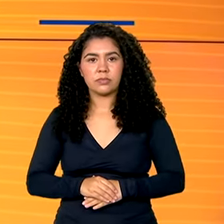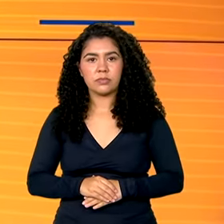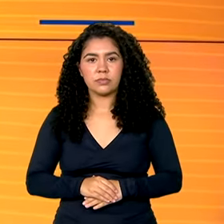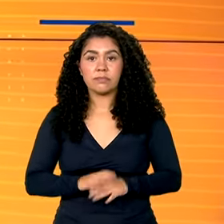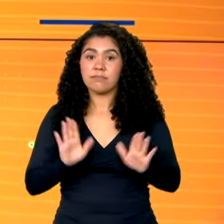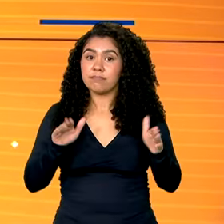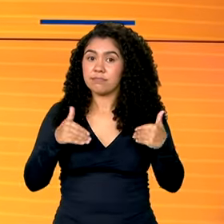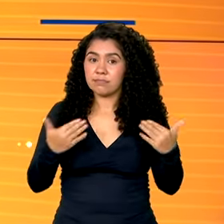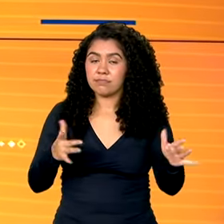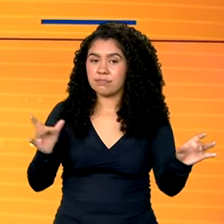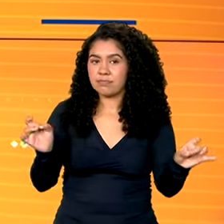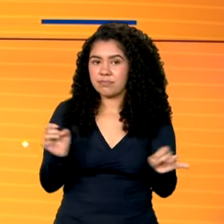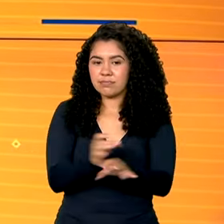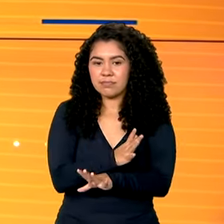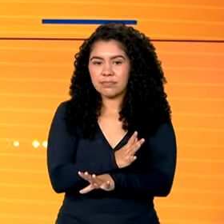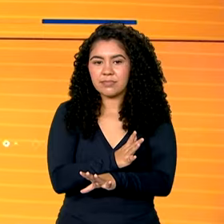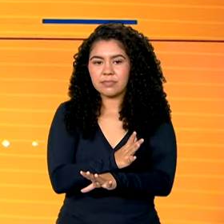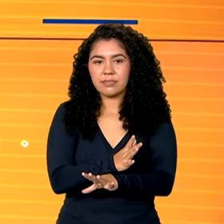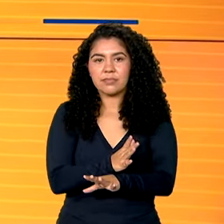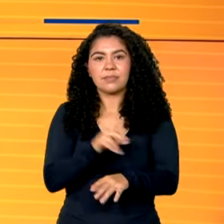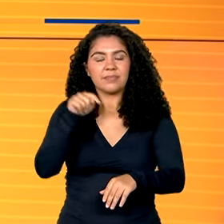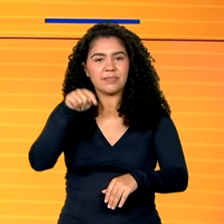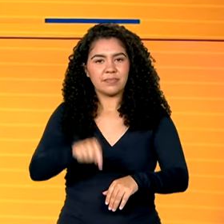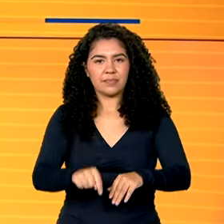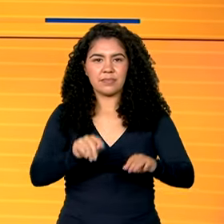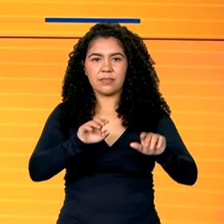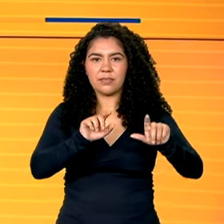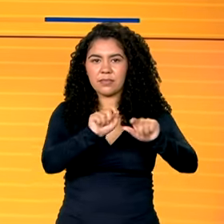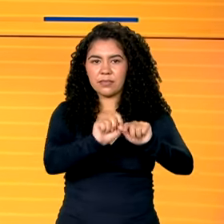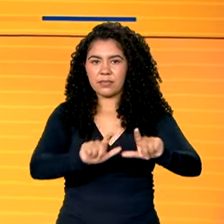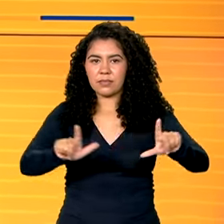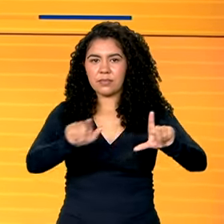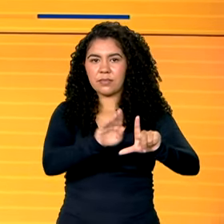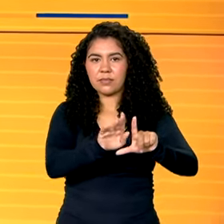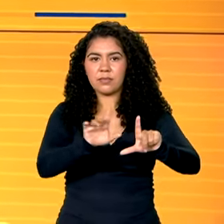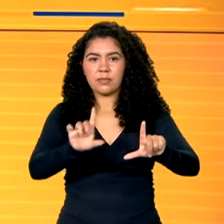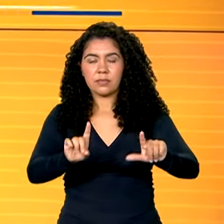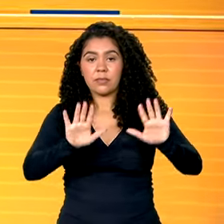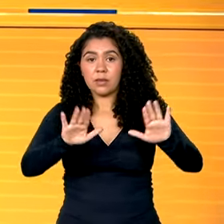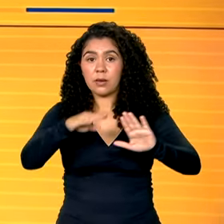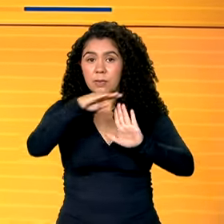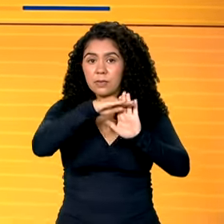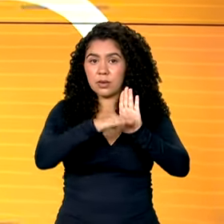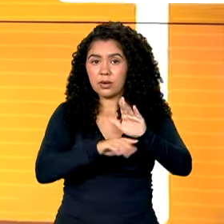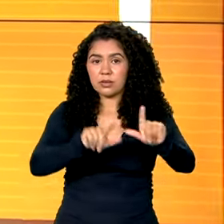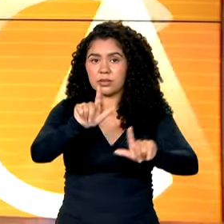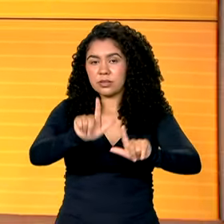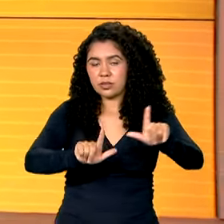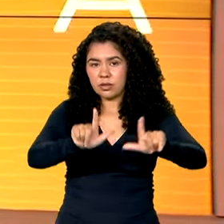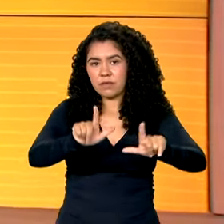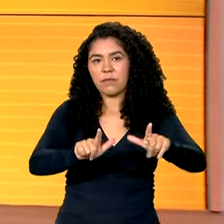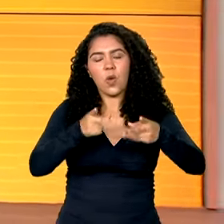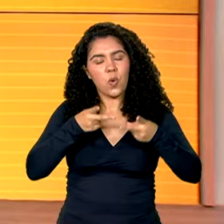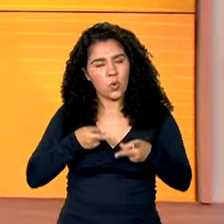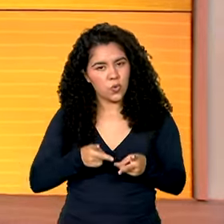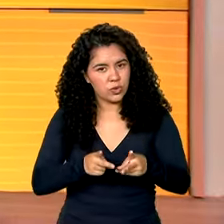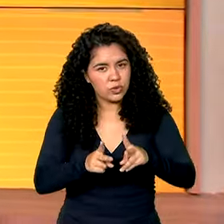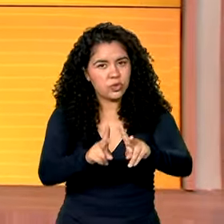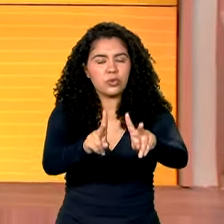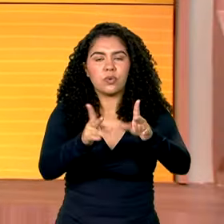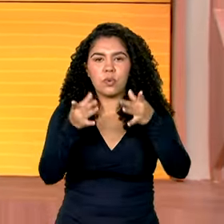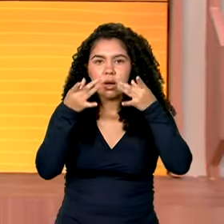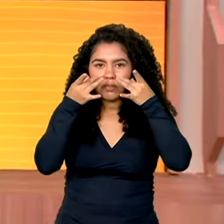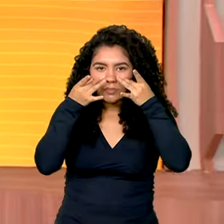É isso. Então, minha gente, o Brasil em Dia fica por aqui, mas o Canal GOV segue com a programação ao